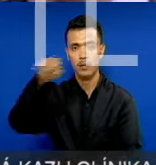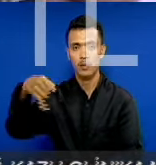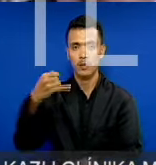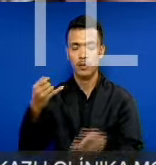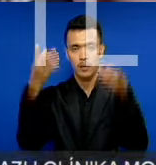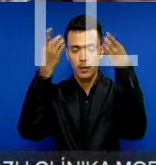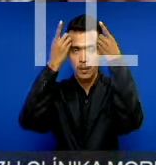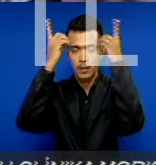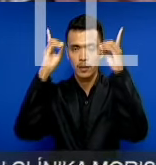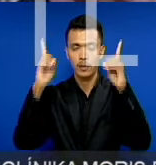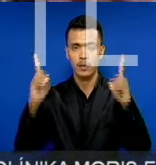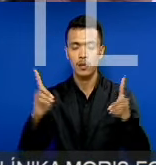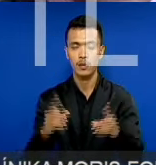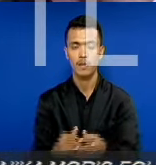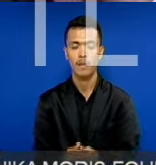decidiona,